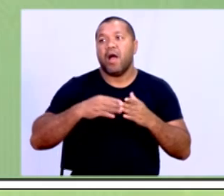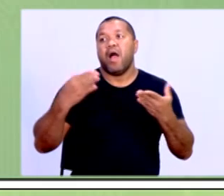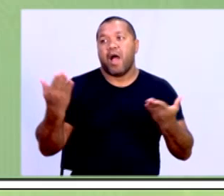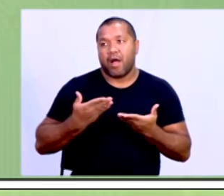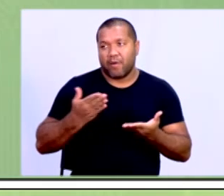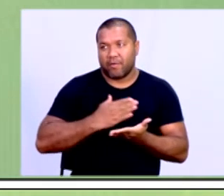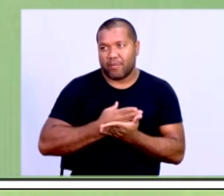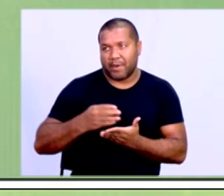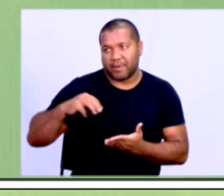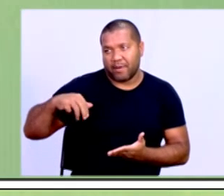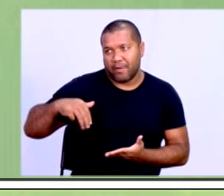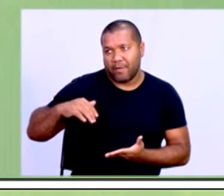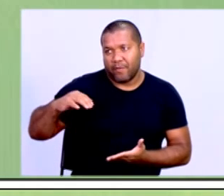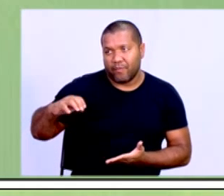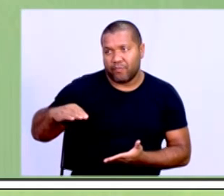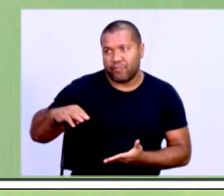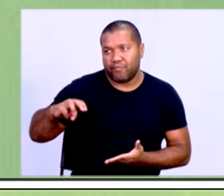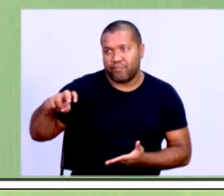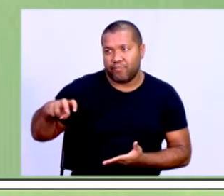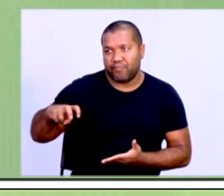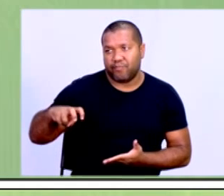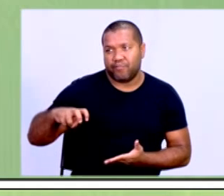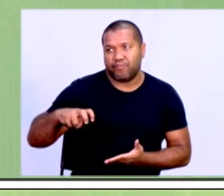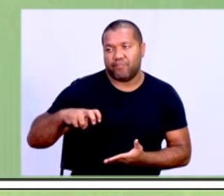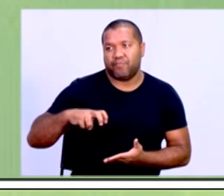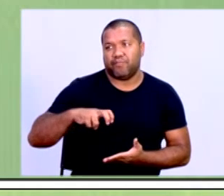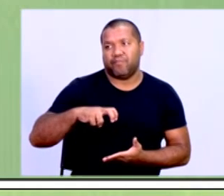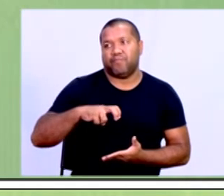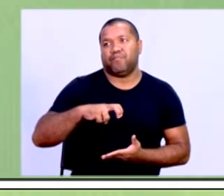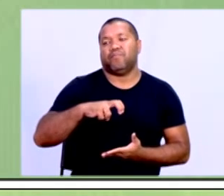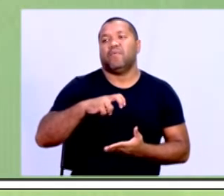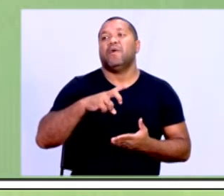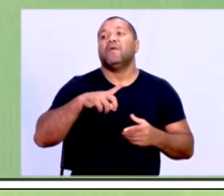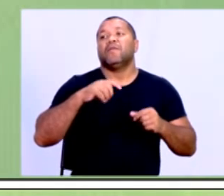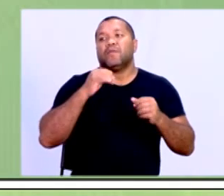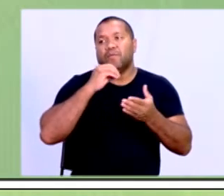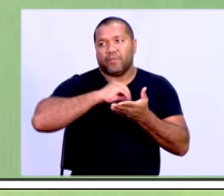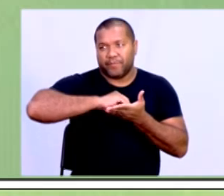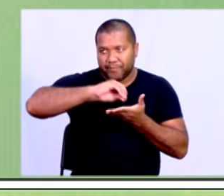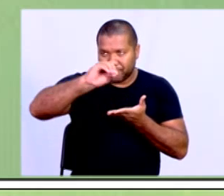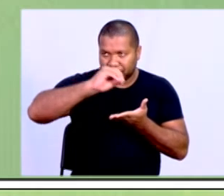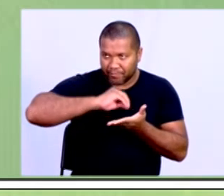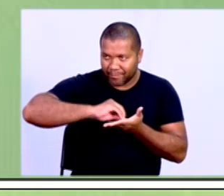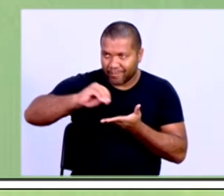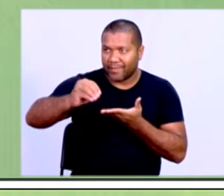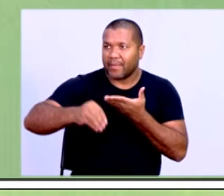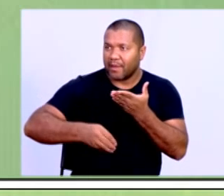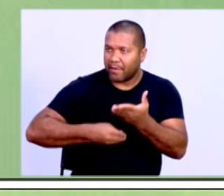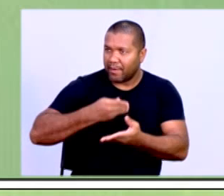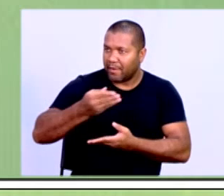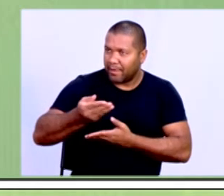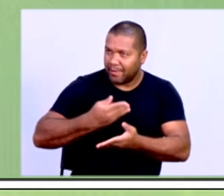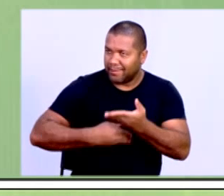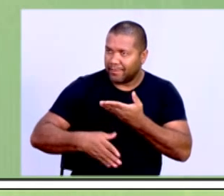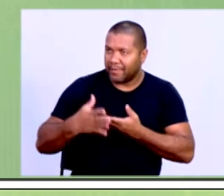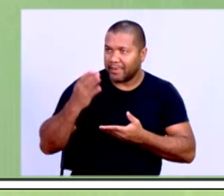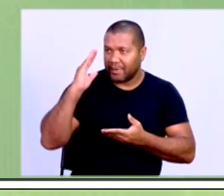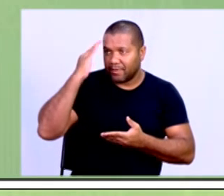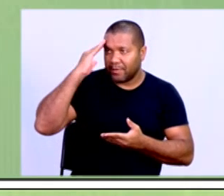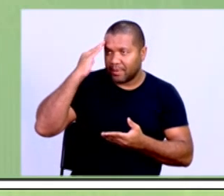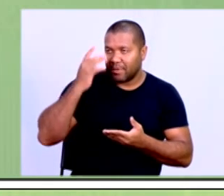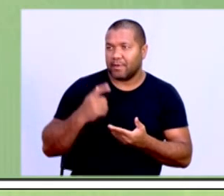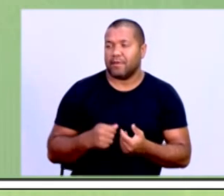Aí cada mensagem vai sendo enviada, o método vai sendo chamado e vai realizando as operações, as